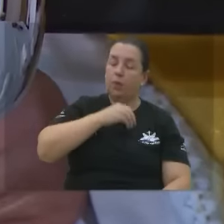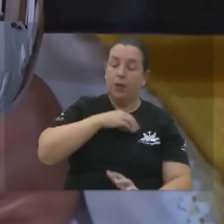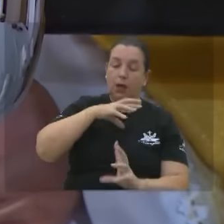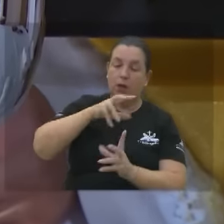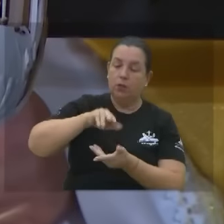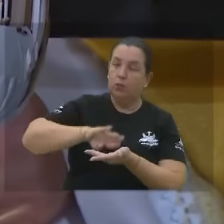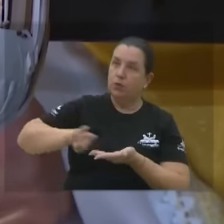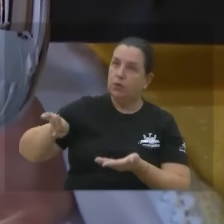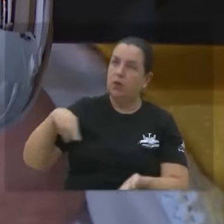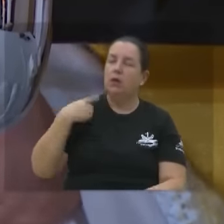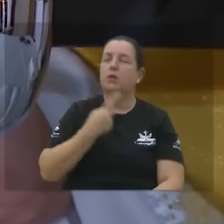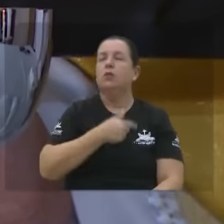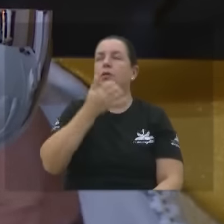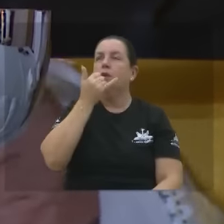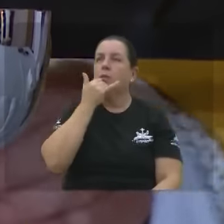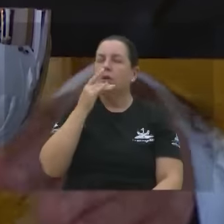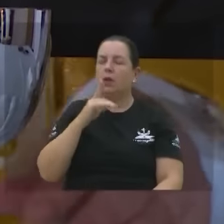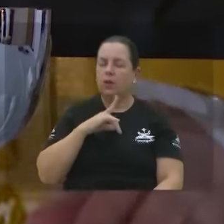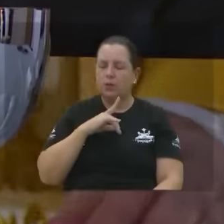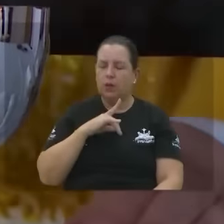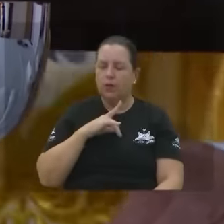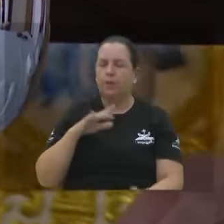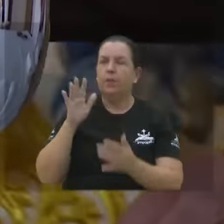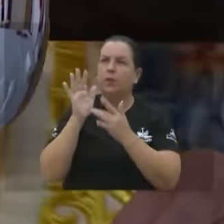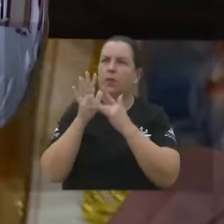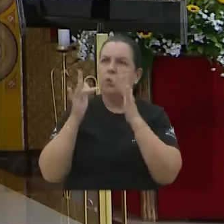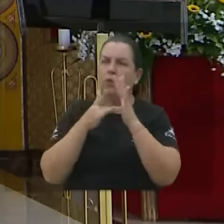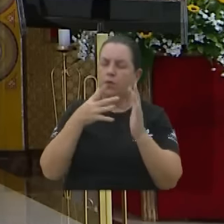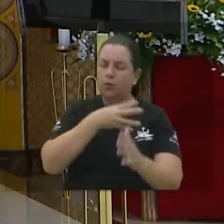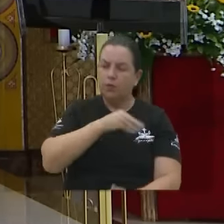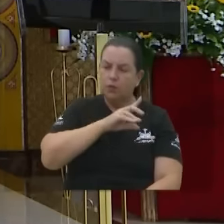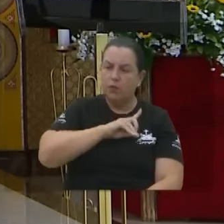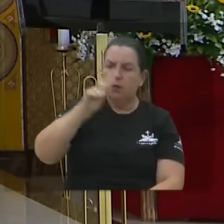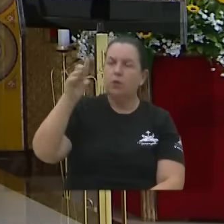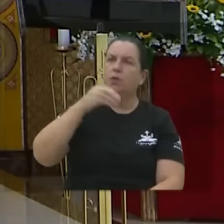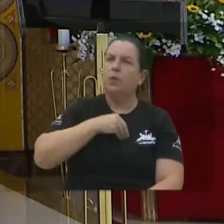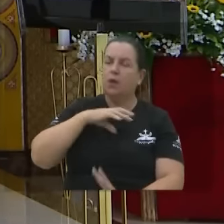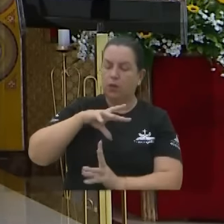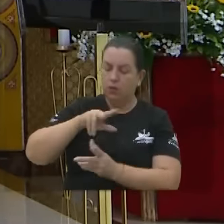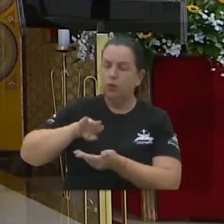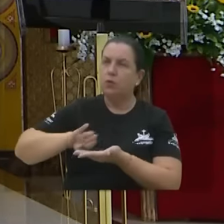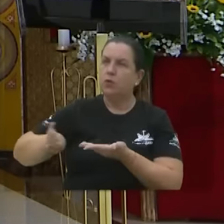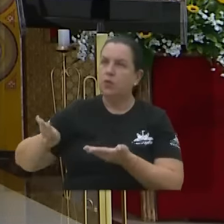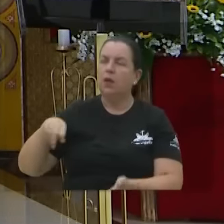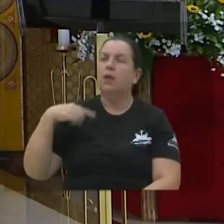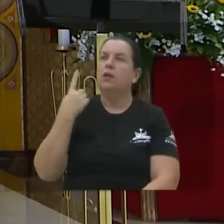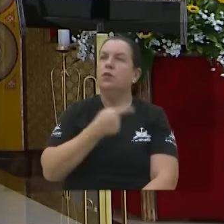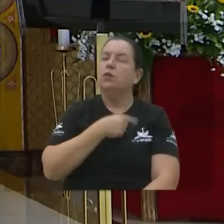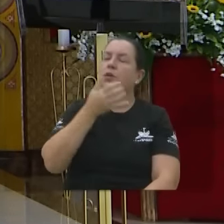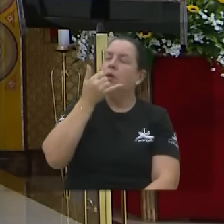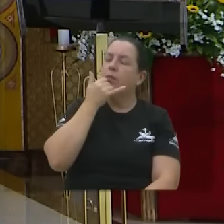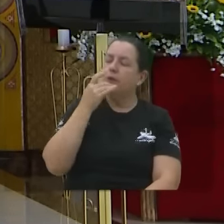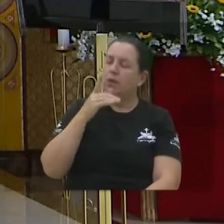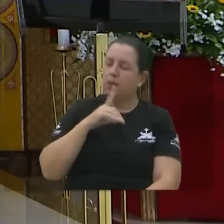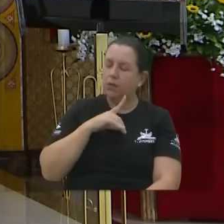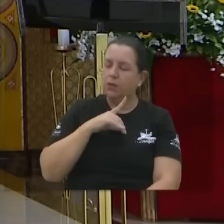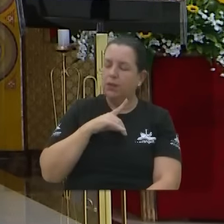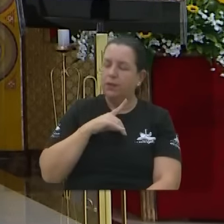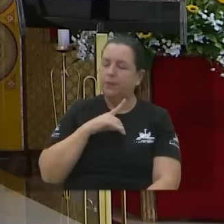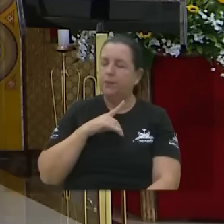que tirais o pecado do mundo, tende piedade de nós. Cordeiro de Deus, que tirais